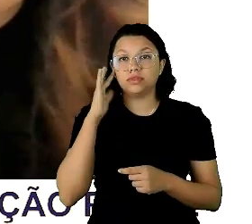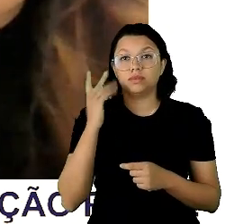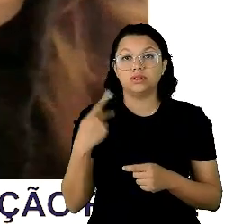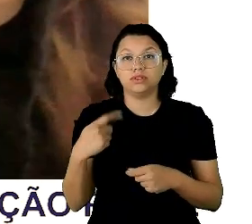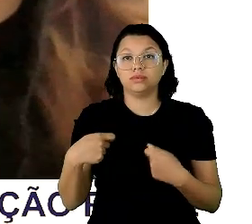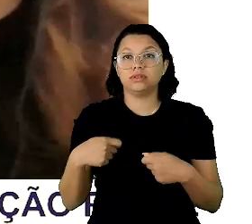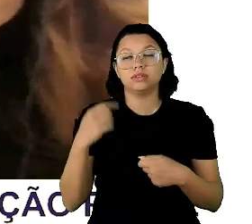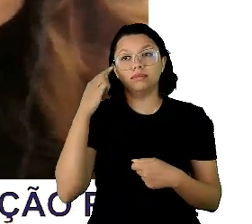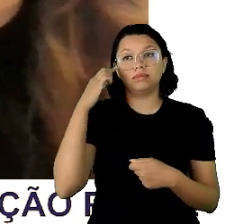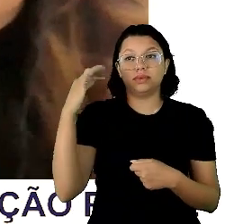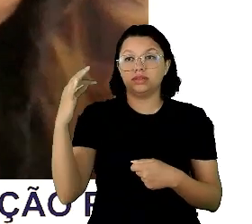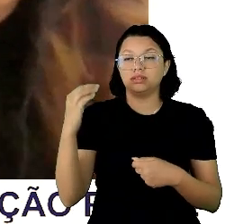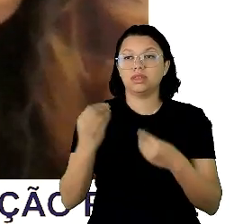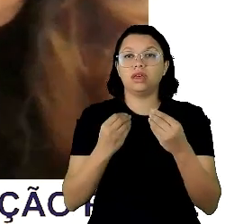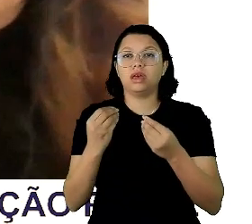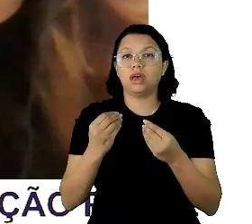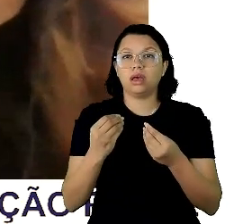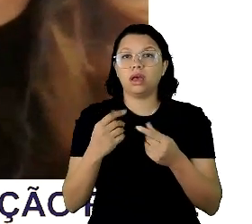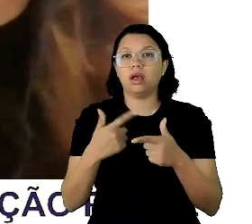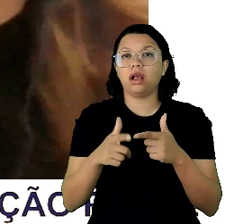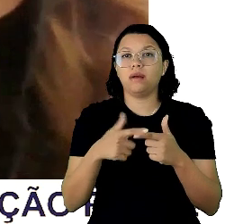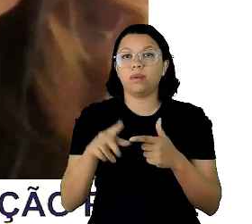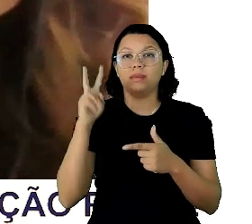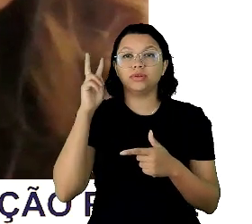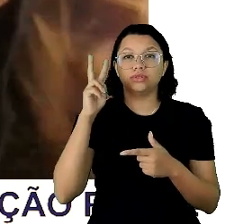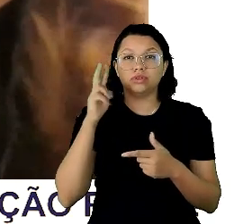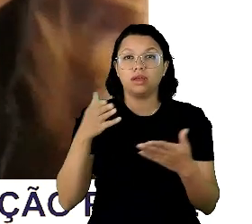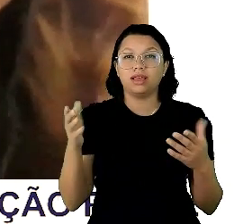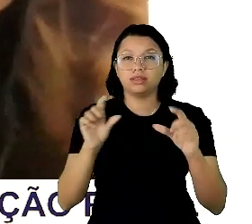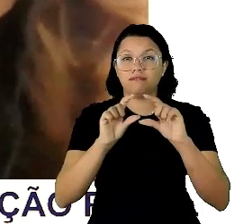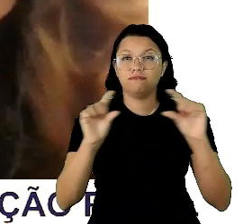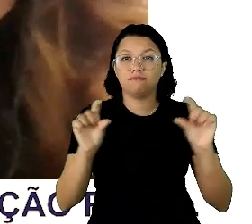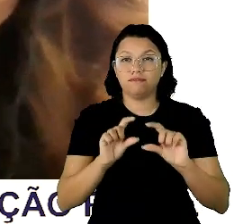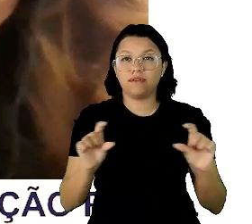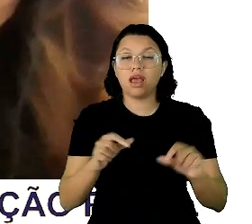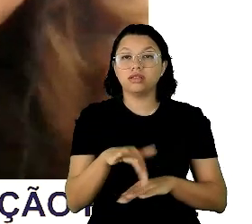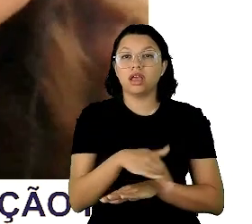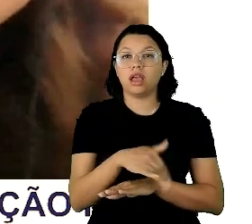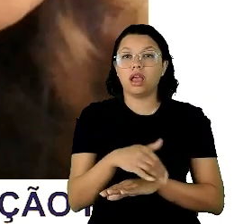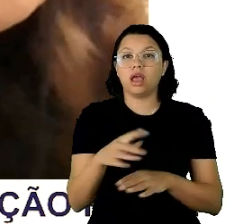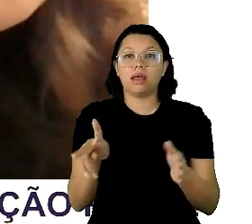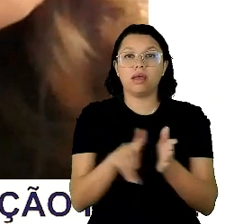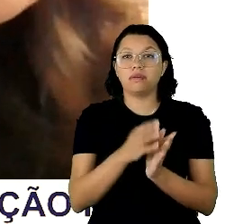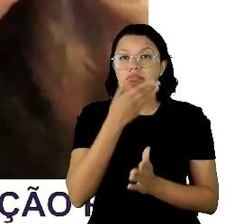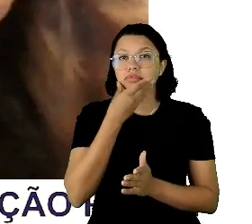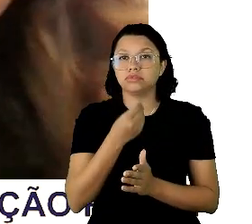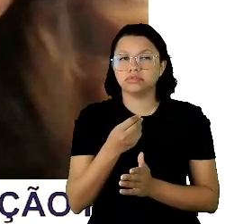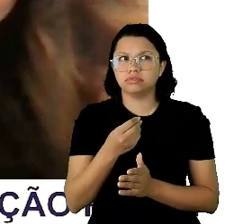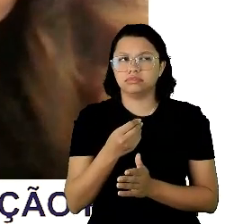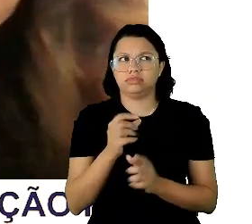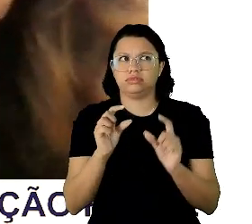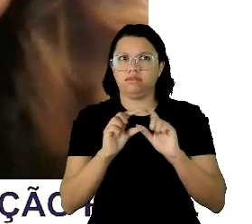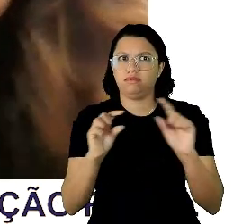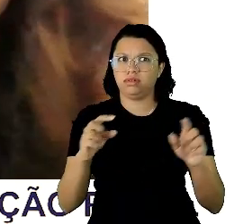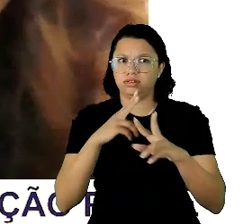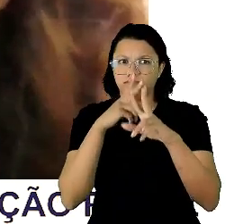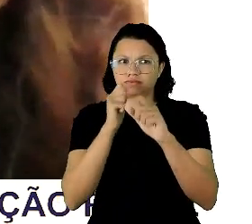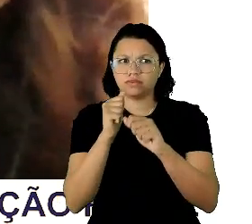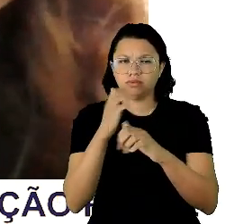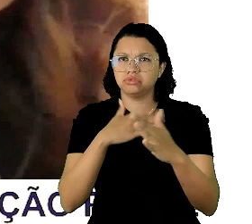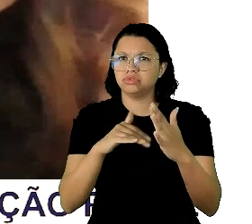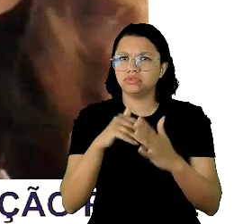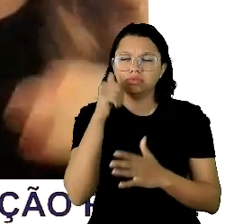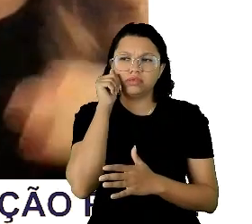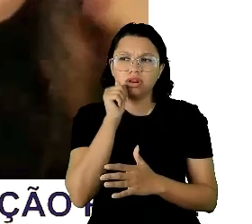um problema histórico. Essa frase de que a rua é dos homens é uma frase muito forte, que todas as mulheres aprenderam, que a